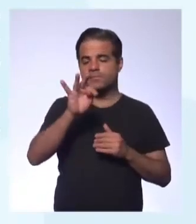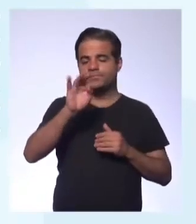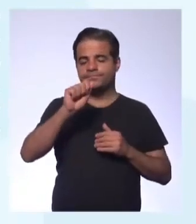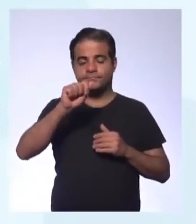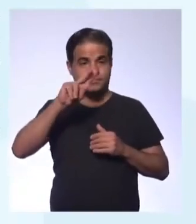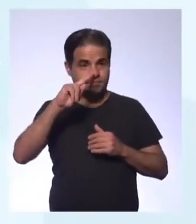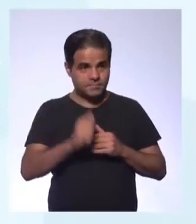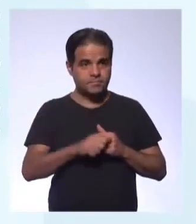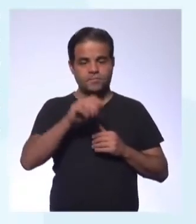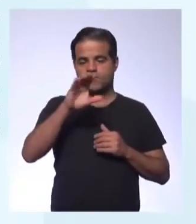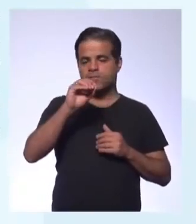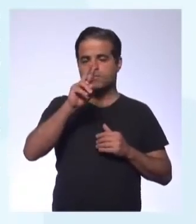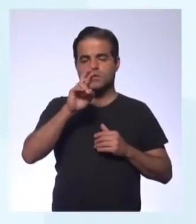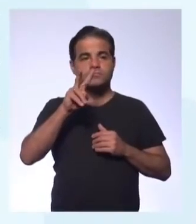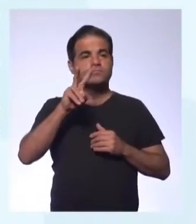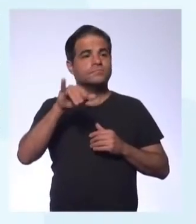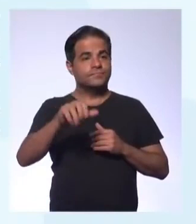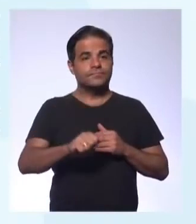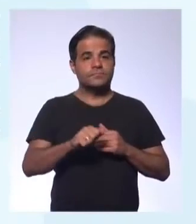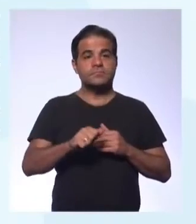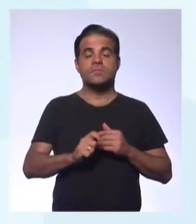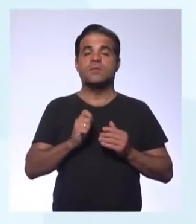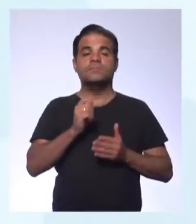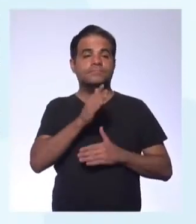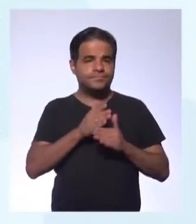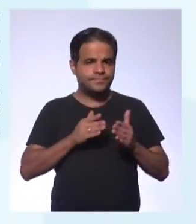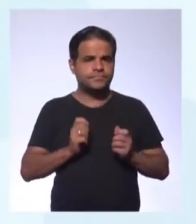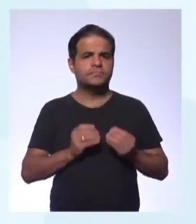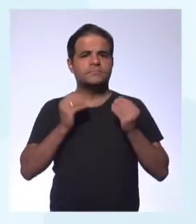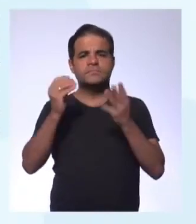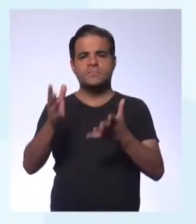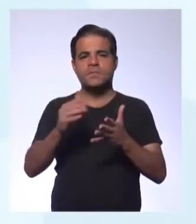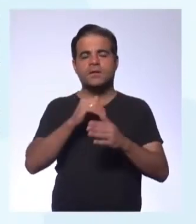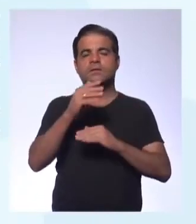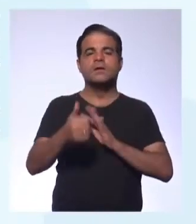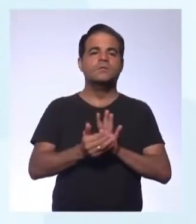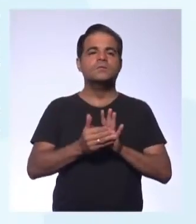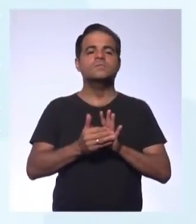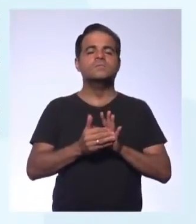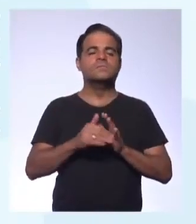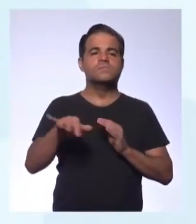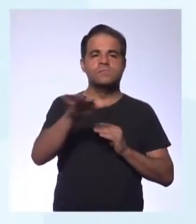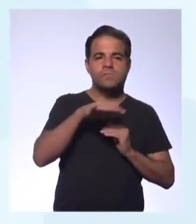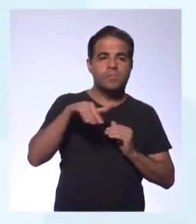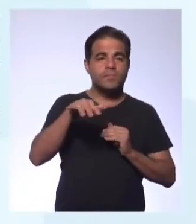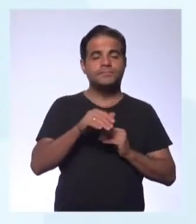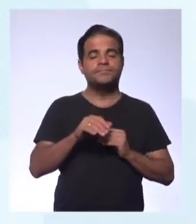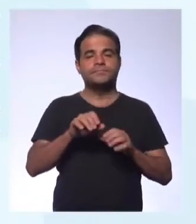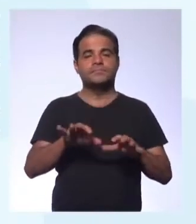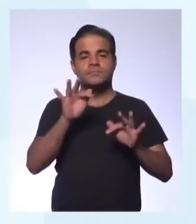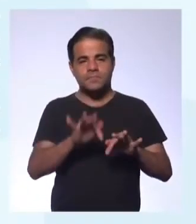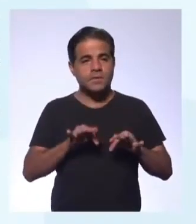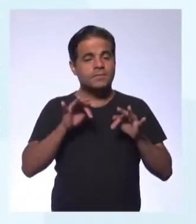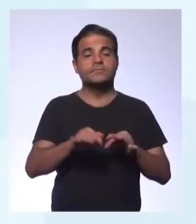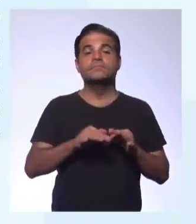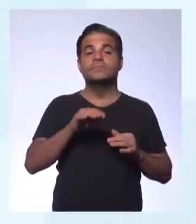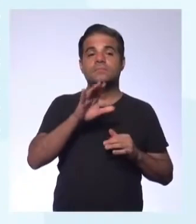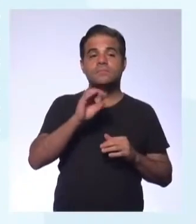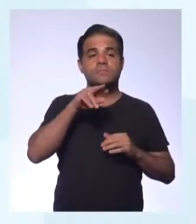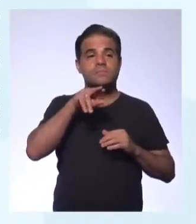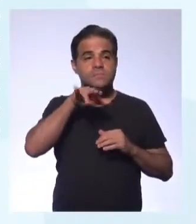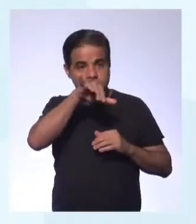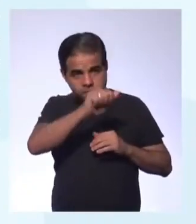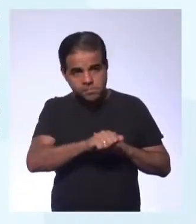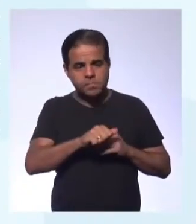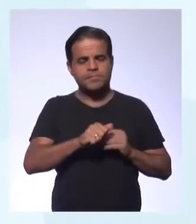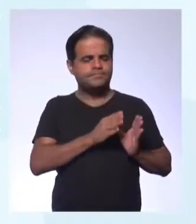e corveia. A talha é porque ele dava um pedacinho, uma parte de tudo que ele produzia, ele dava para o senhor feudal. A corveia é porque uma parte